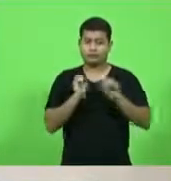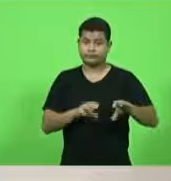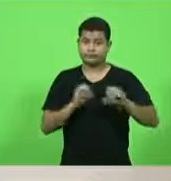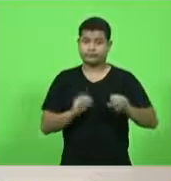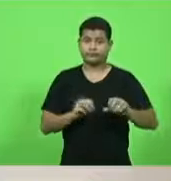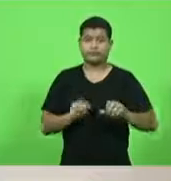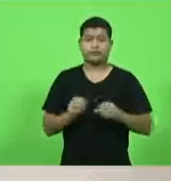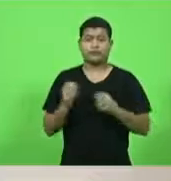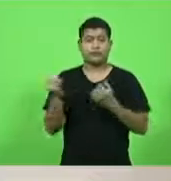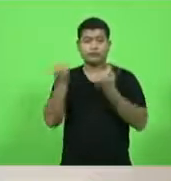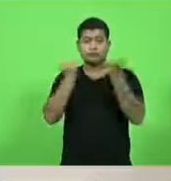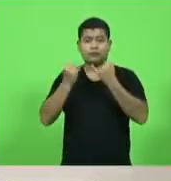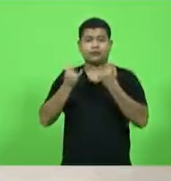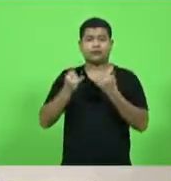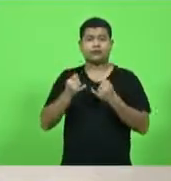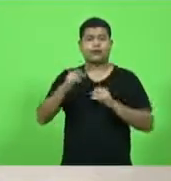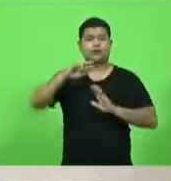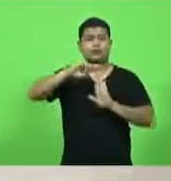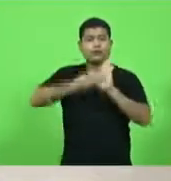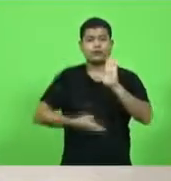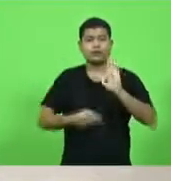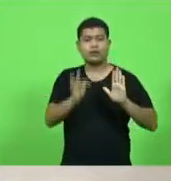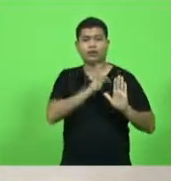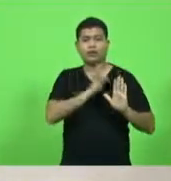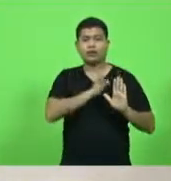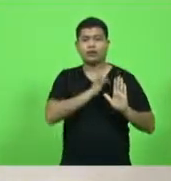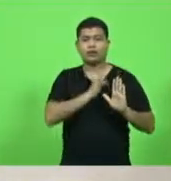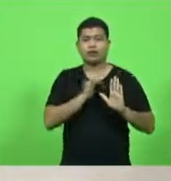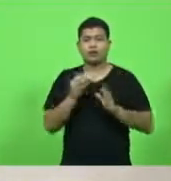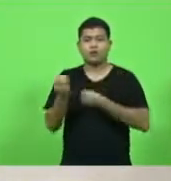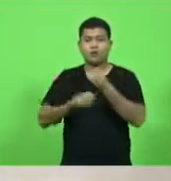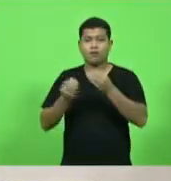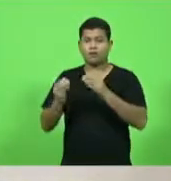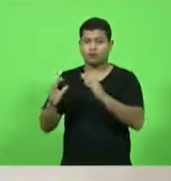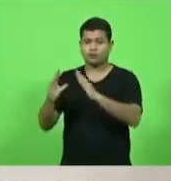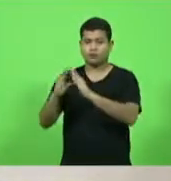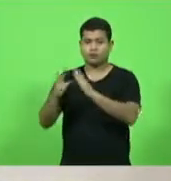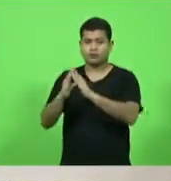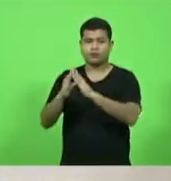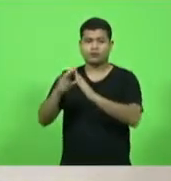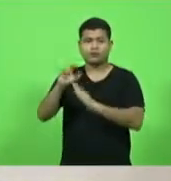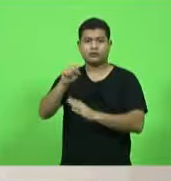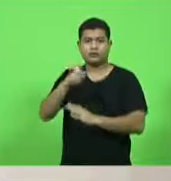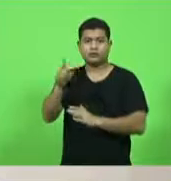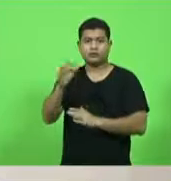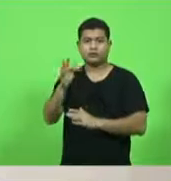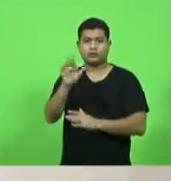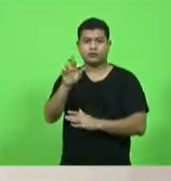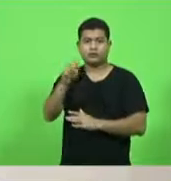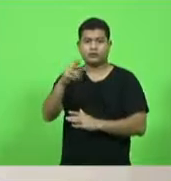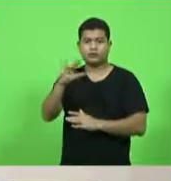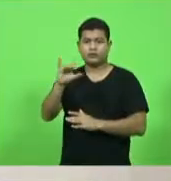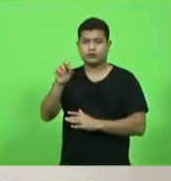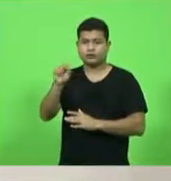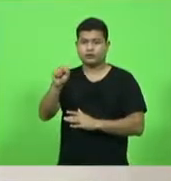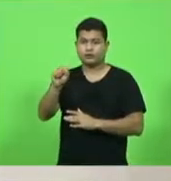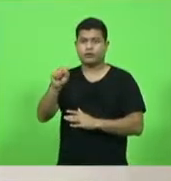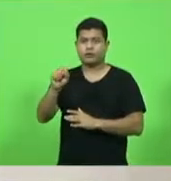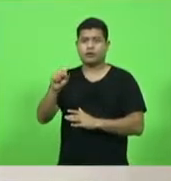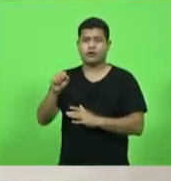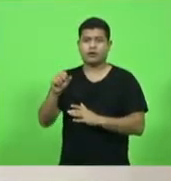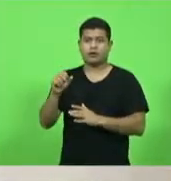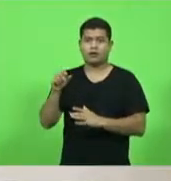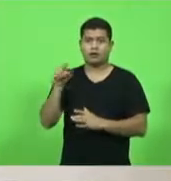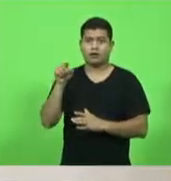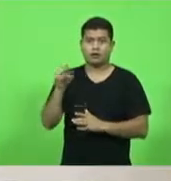do relatório técnico recente sobre as condições da Escola Francisco de Paula, Ceará,